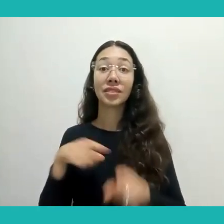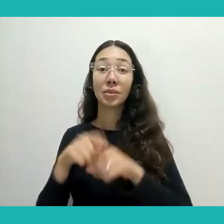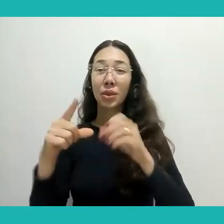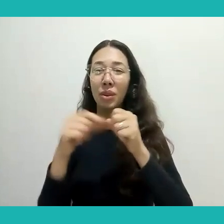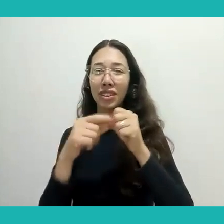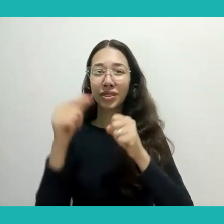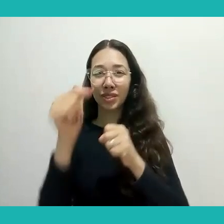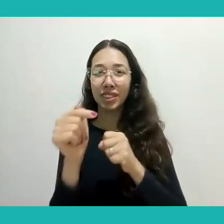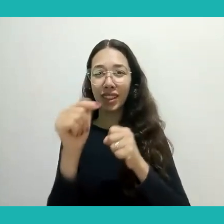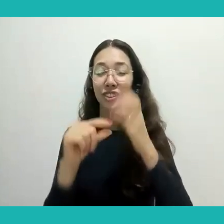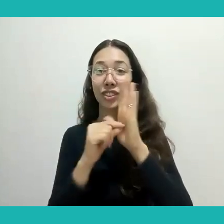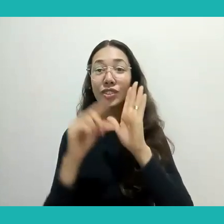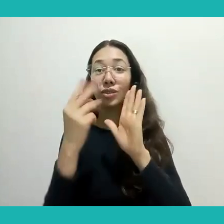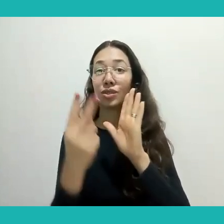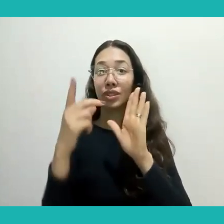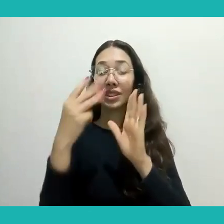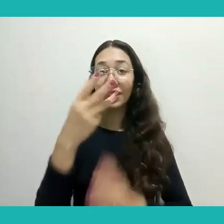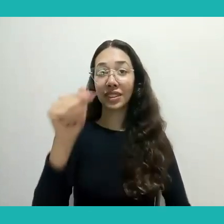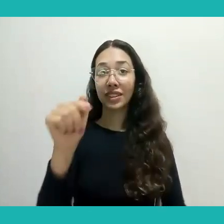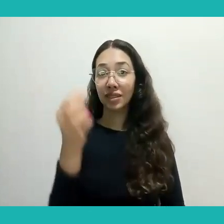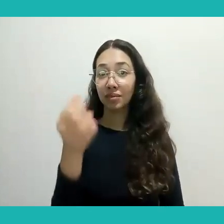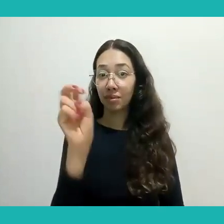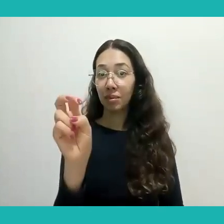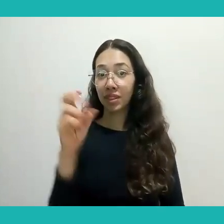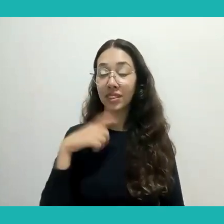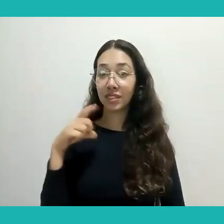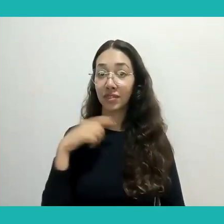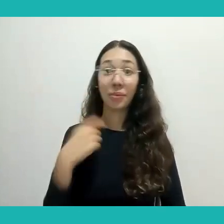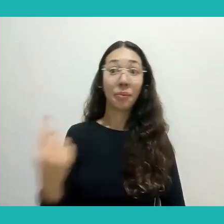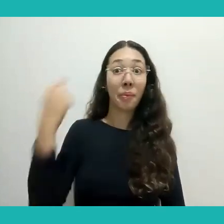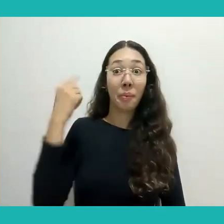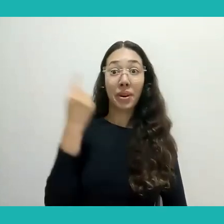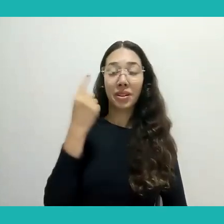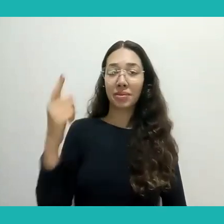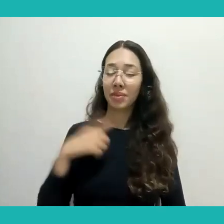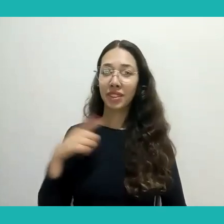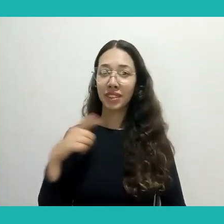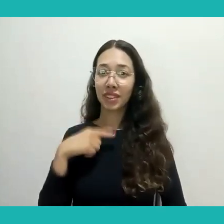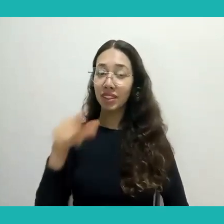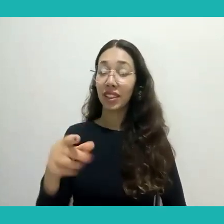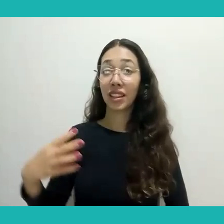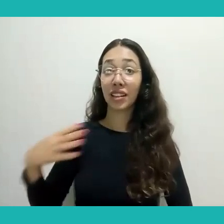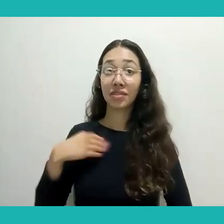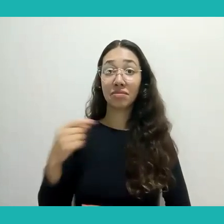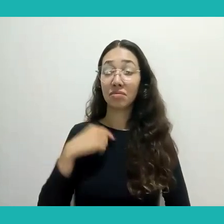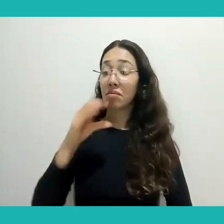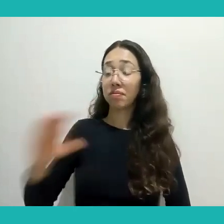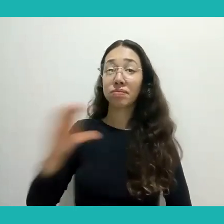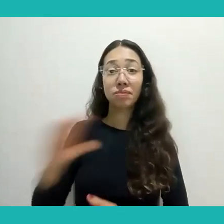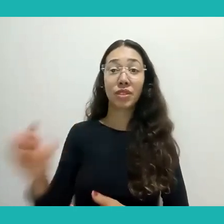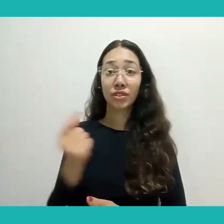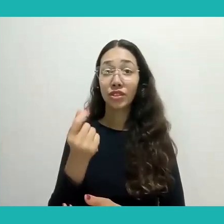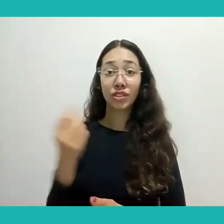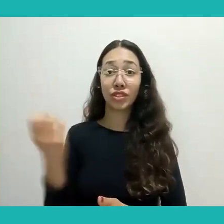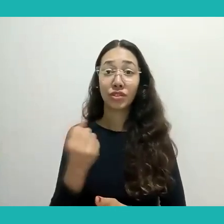7º, inciso 2 da 3765 na redação original, favorecendo como pensionista a filha de qualquer